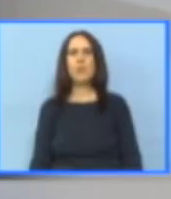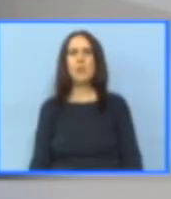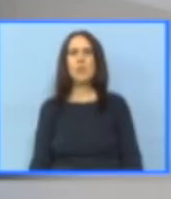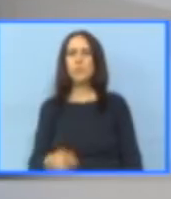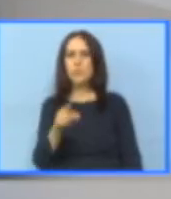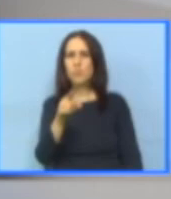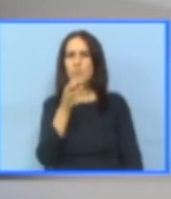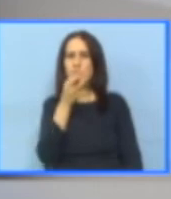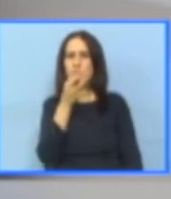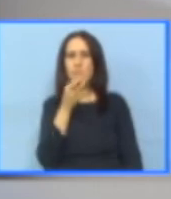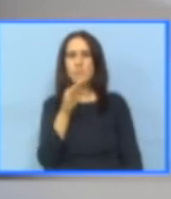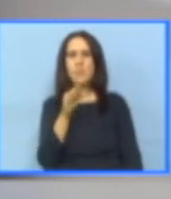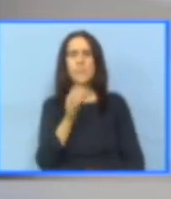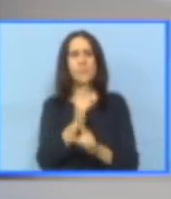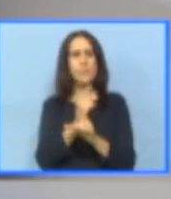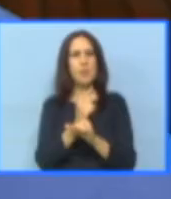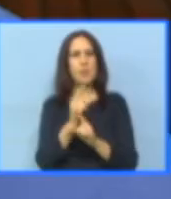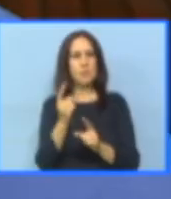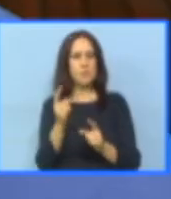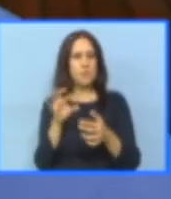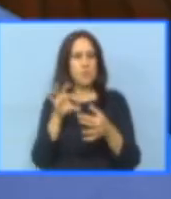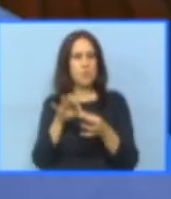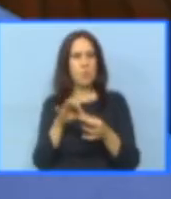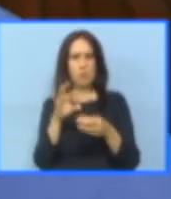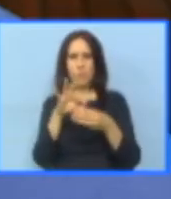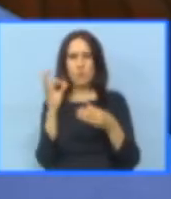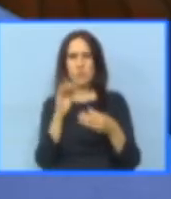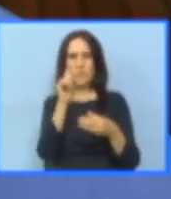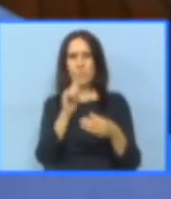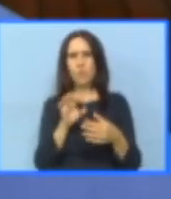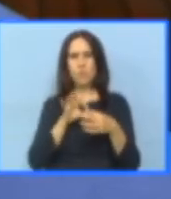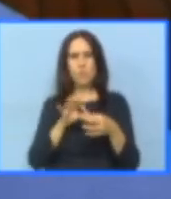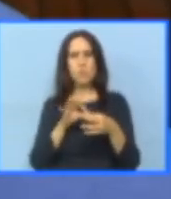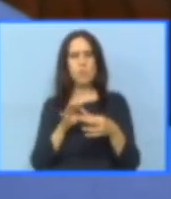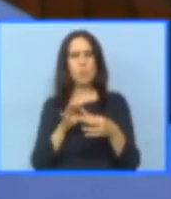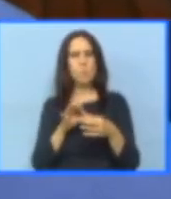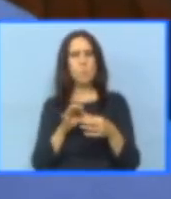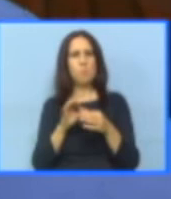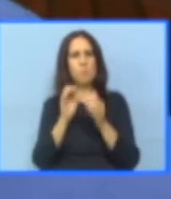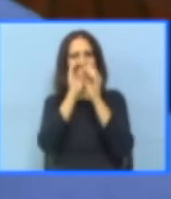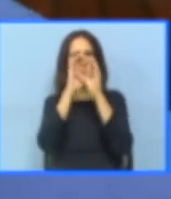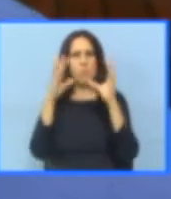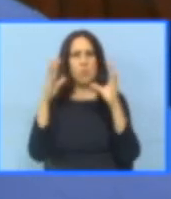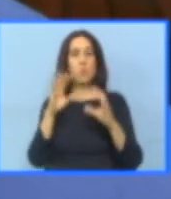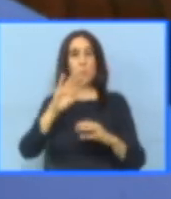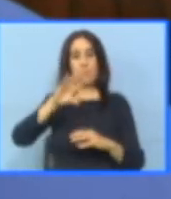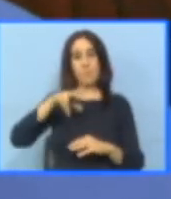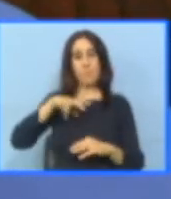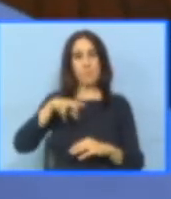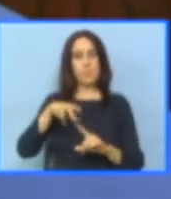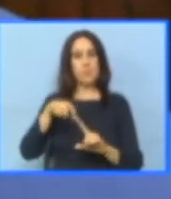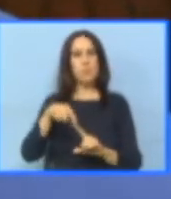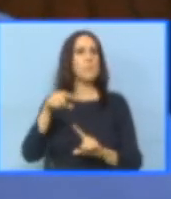Estavas a referir a essa questão. Entende na Fundação Fé e Cooperação que o país, o Estado,